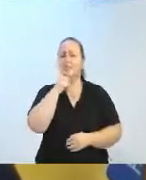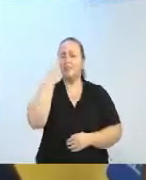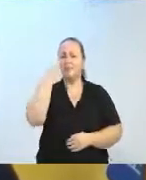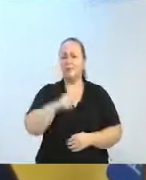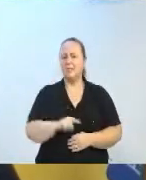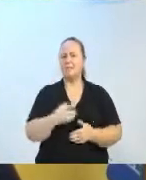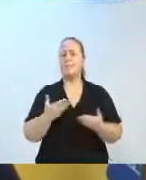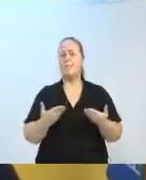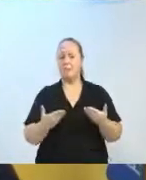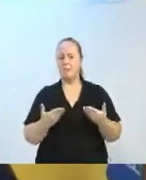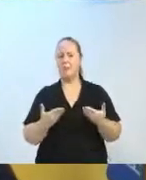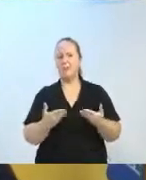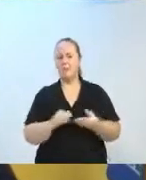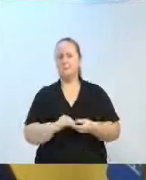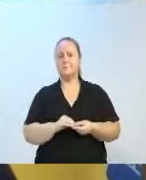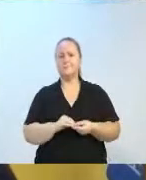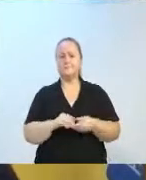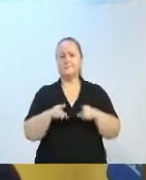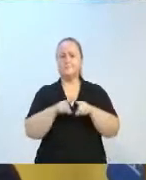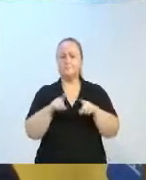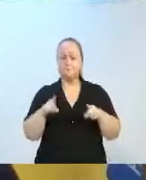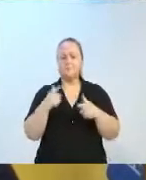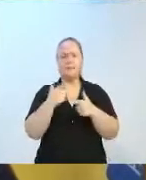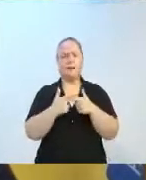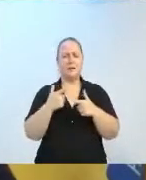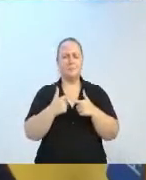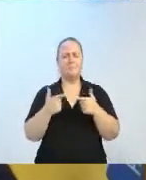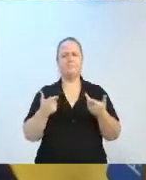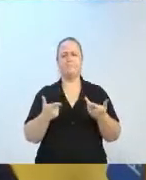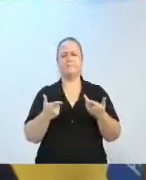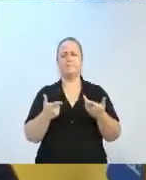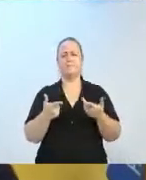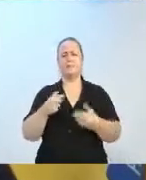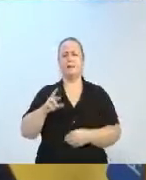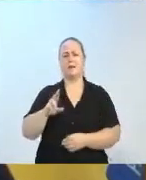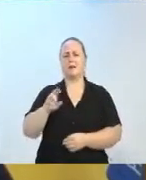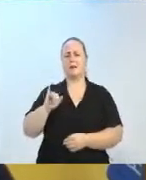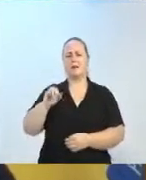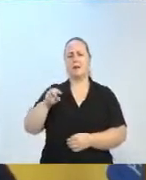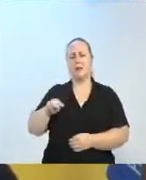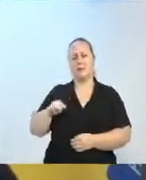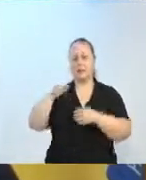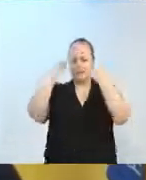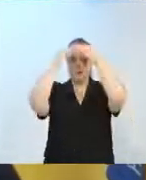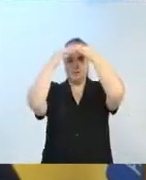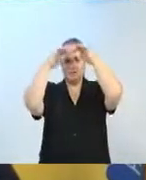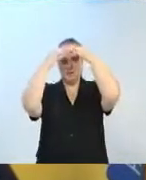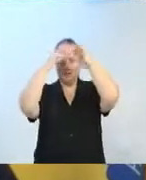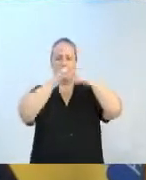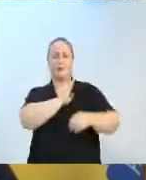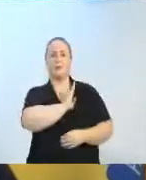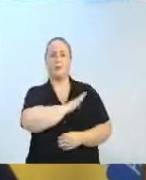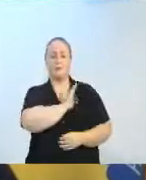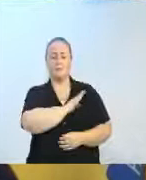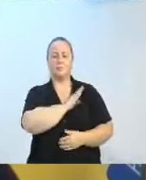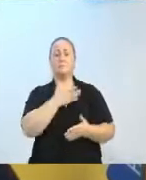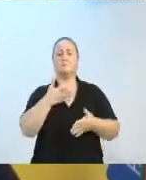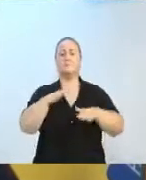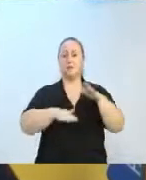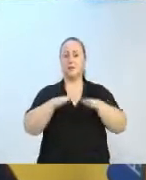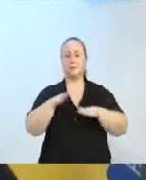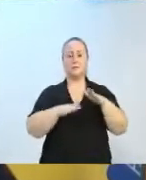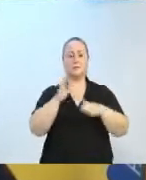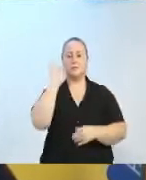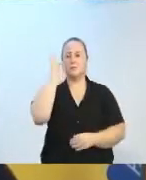órgãos internos, né, coração, rim, cérebro, vão acontecendo, esses pacientes acabam falecendo precocemente,